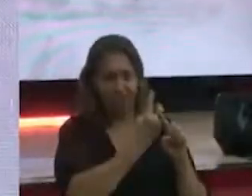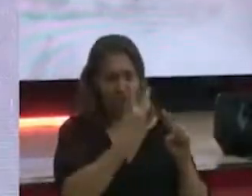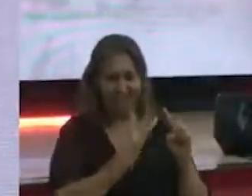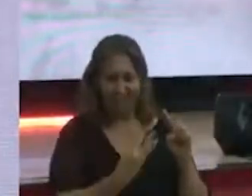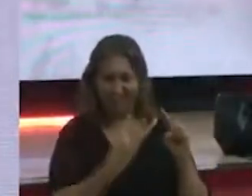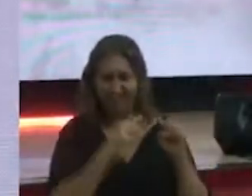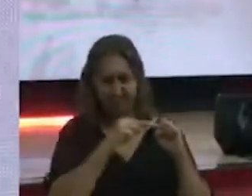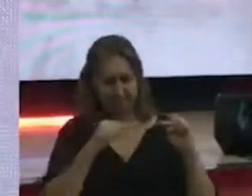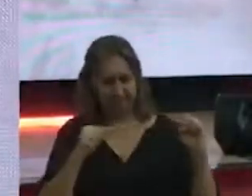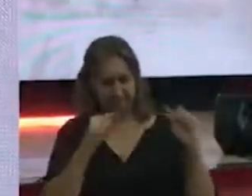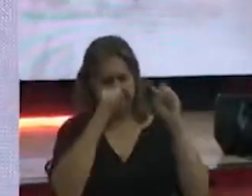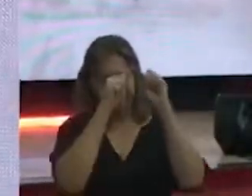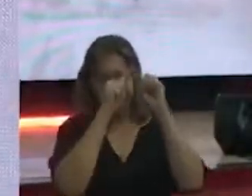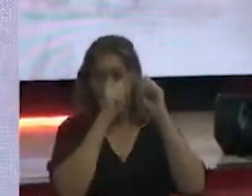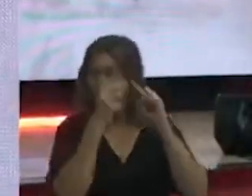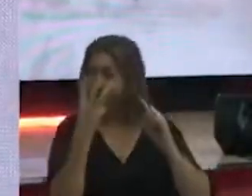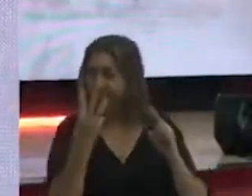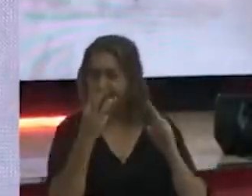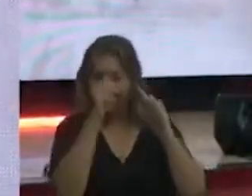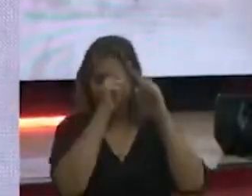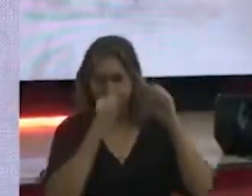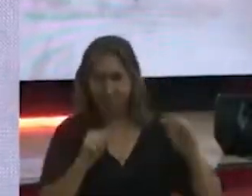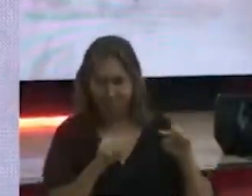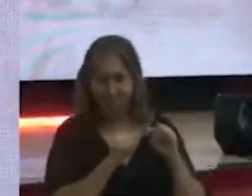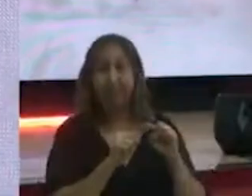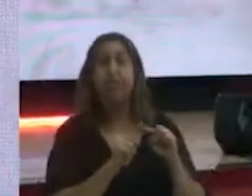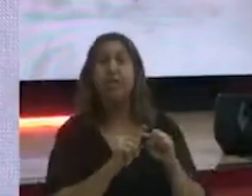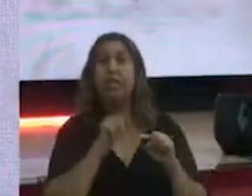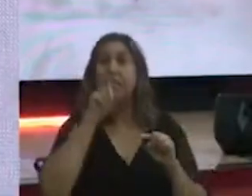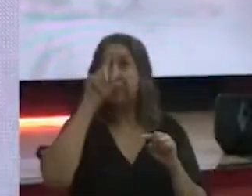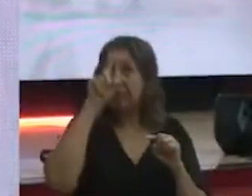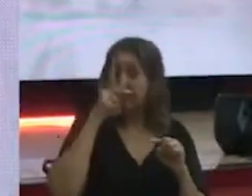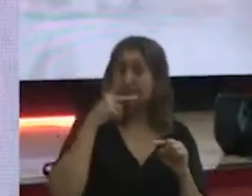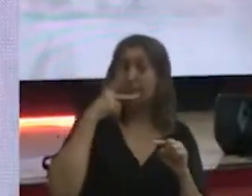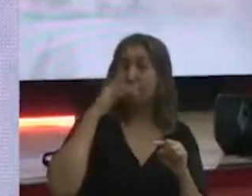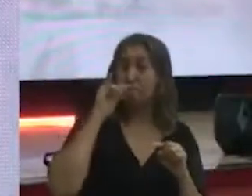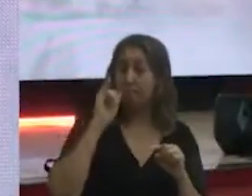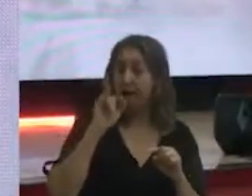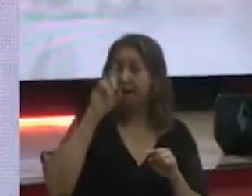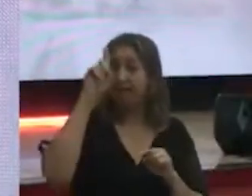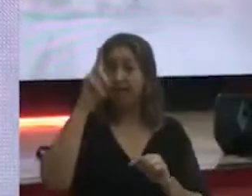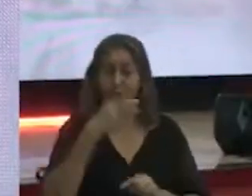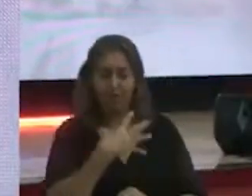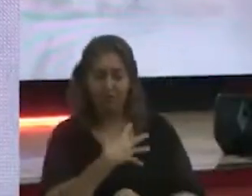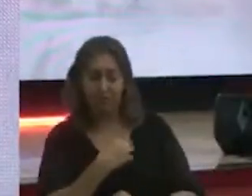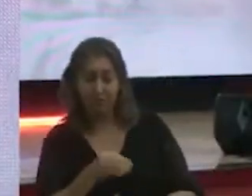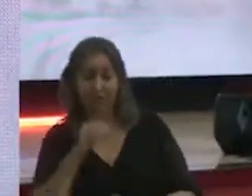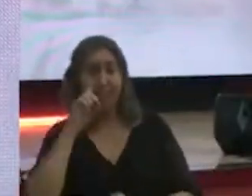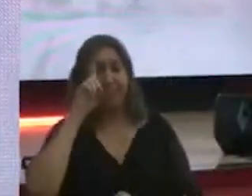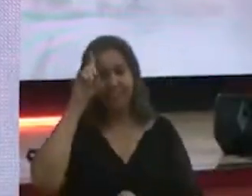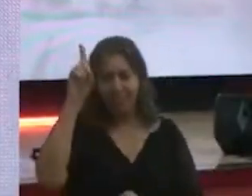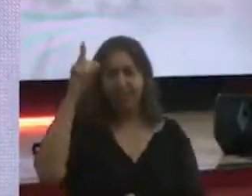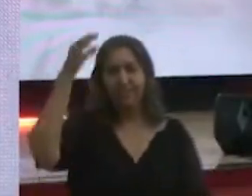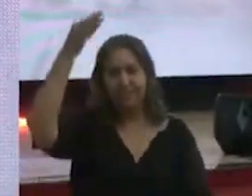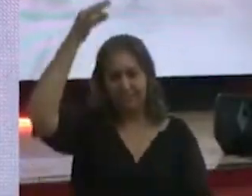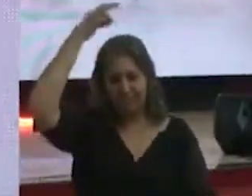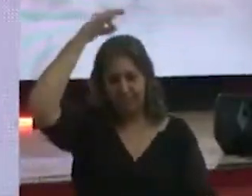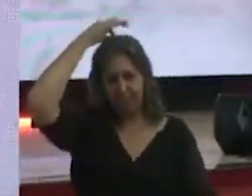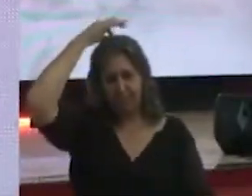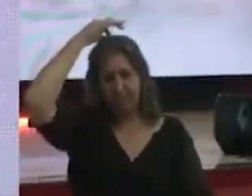um triângulo Deus é pai Deus é filho e Deus é